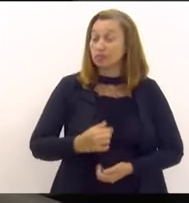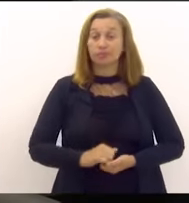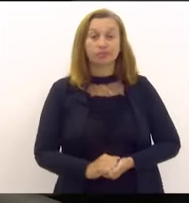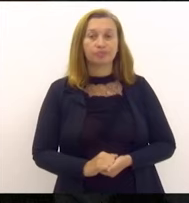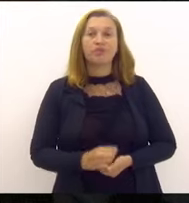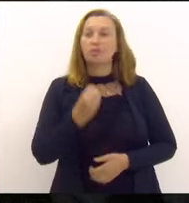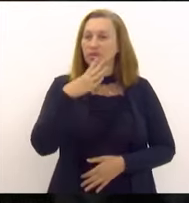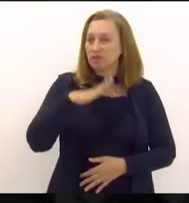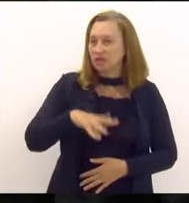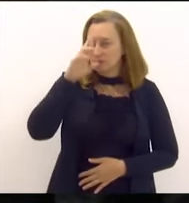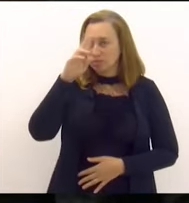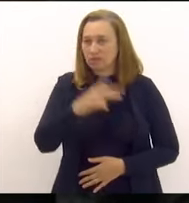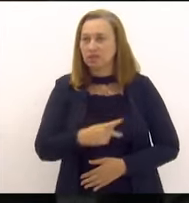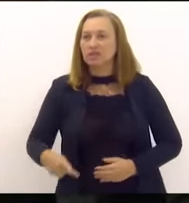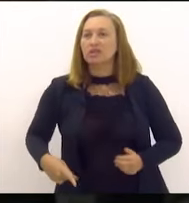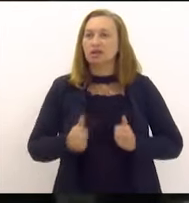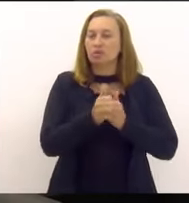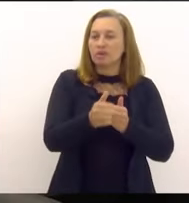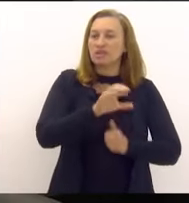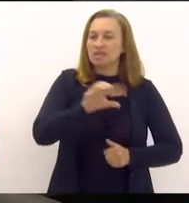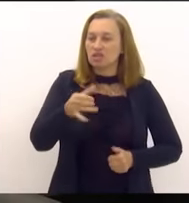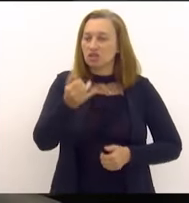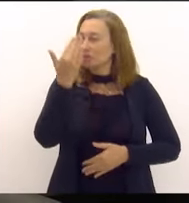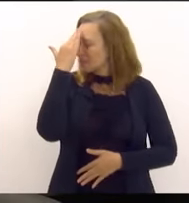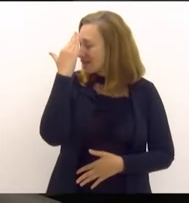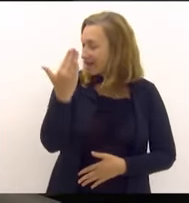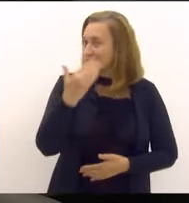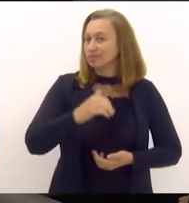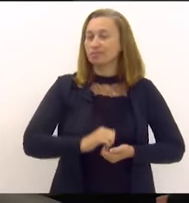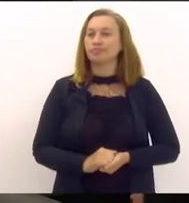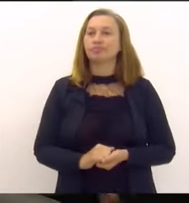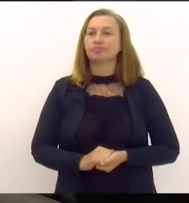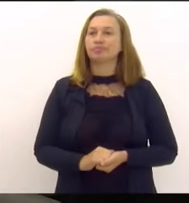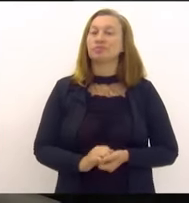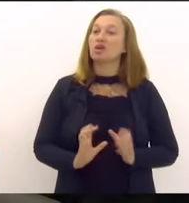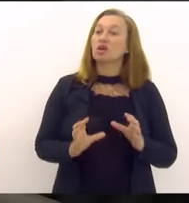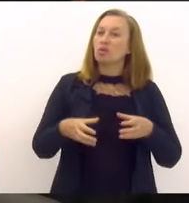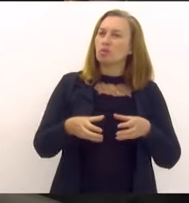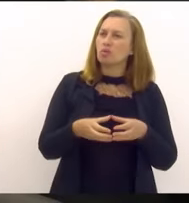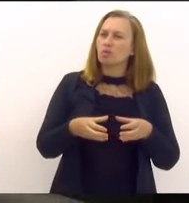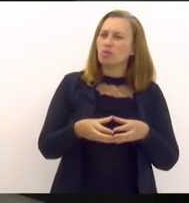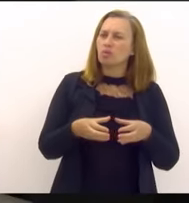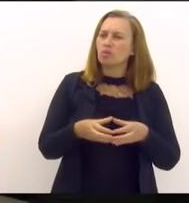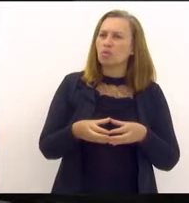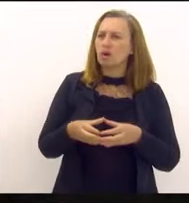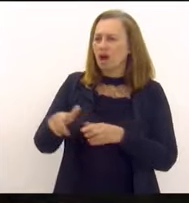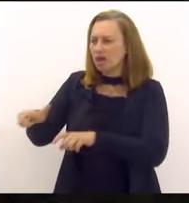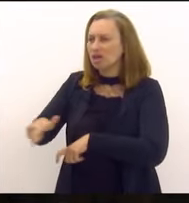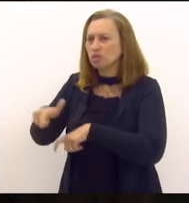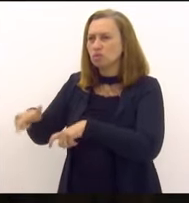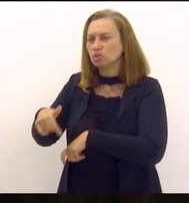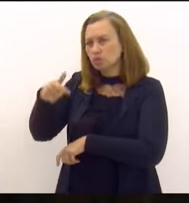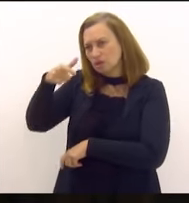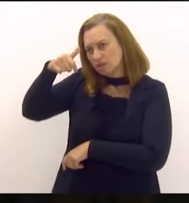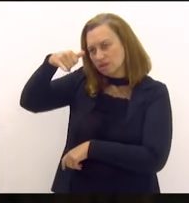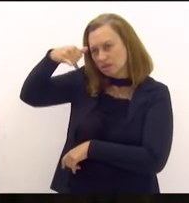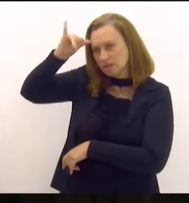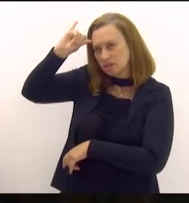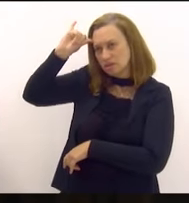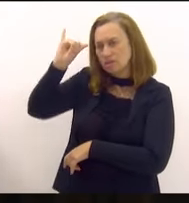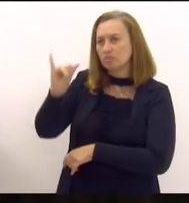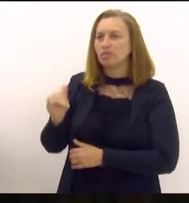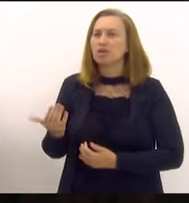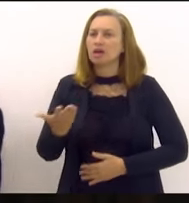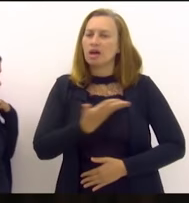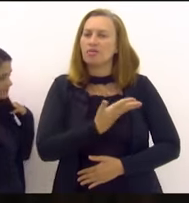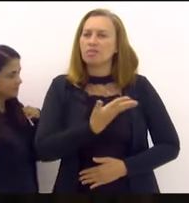Boa tarde, presidente. Acompanha a CCJ. Muito obrigado. Pela Comissão de Agricultura e Pecuária, nosso